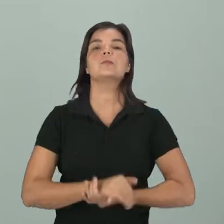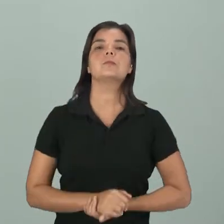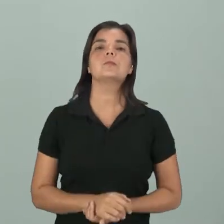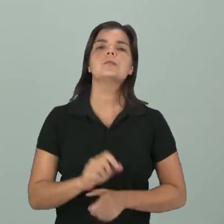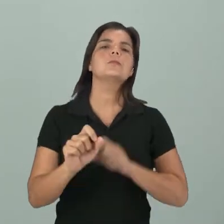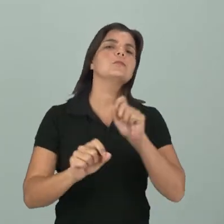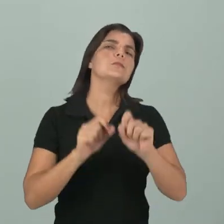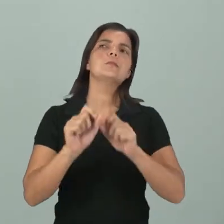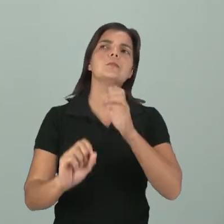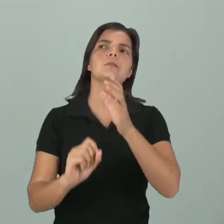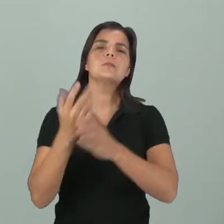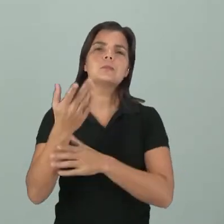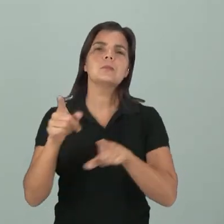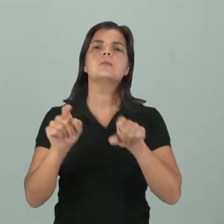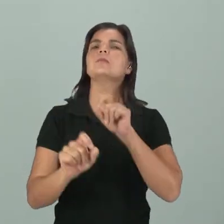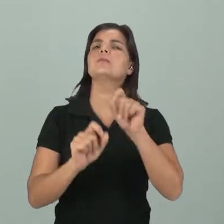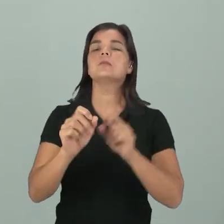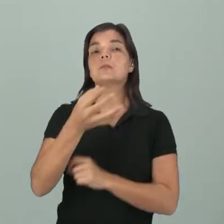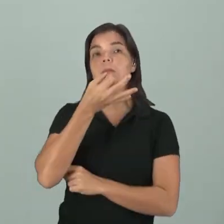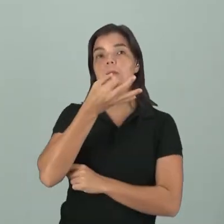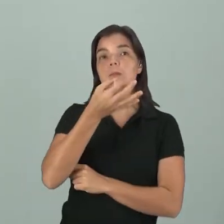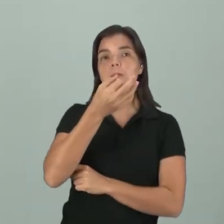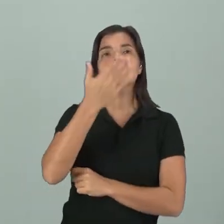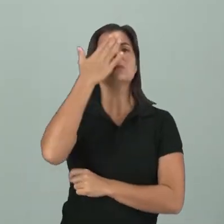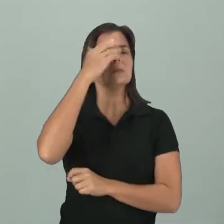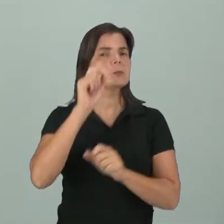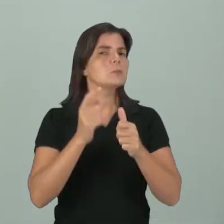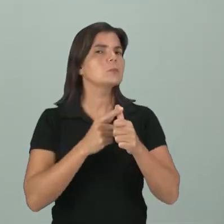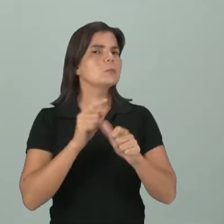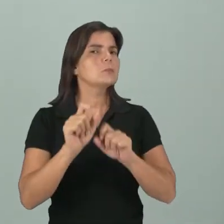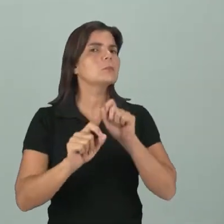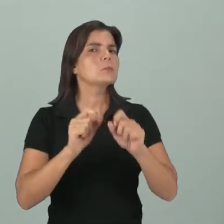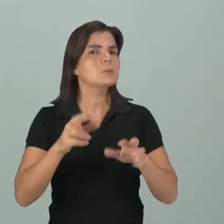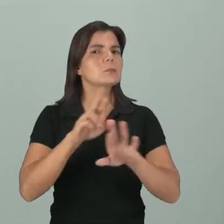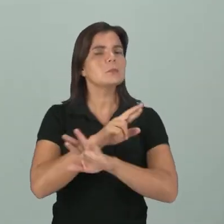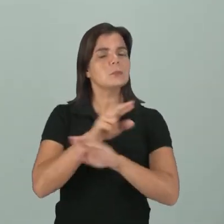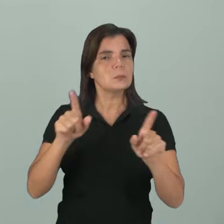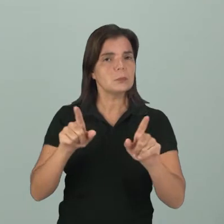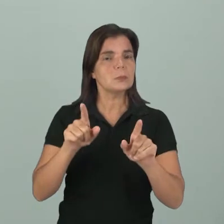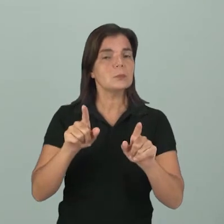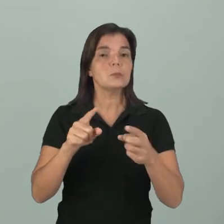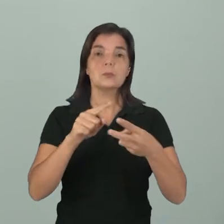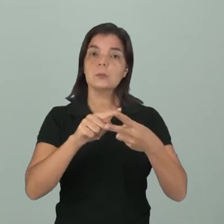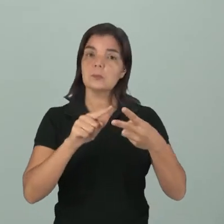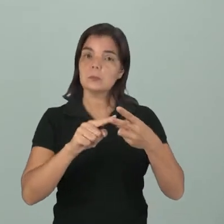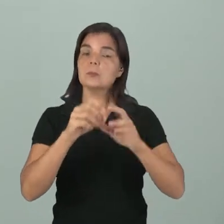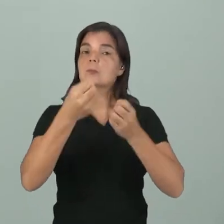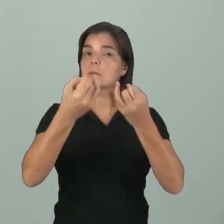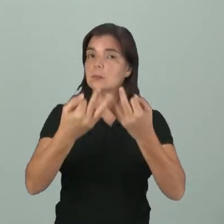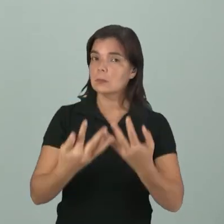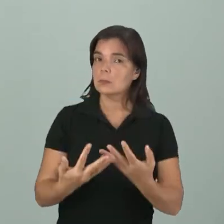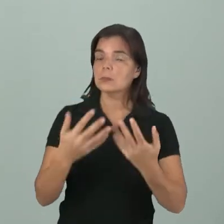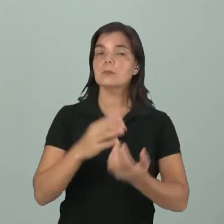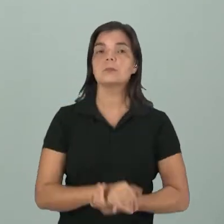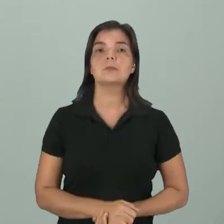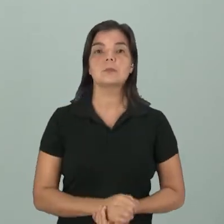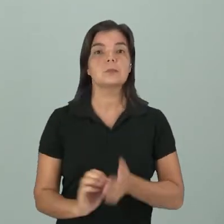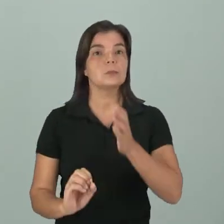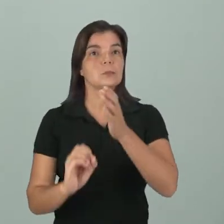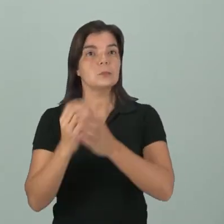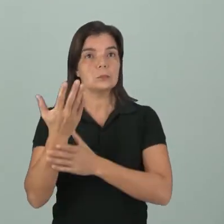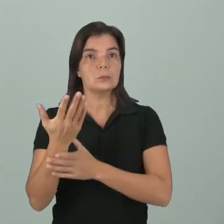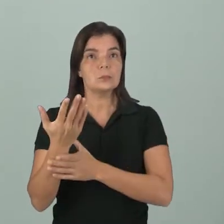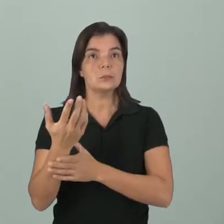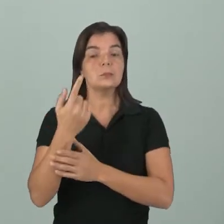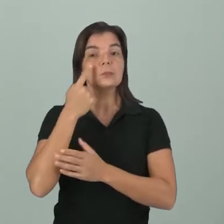O que é o fato? O que é a opinião? Primeiramente, você sabe diferenciar esses dois conceitos?